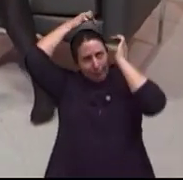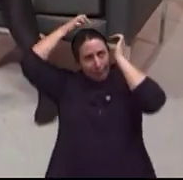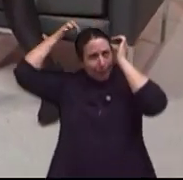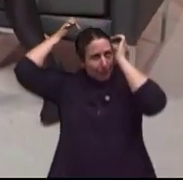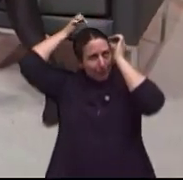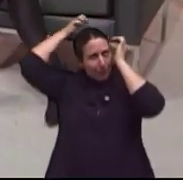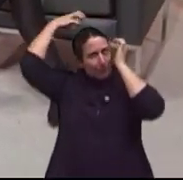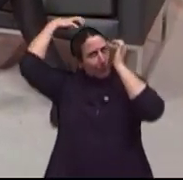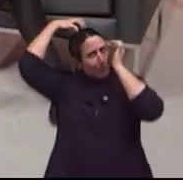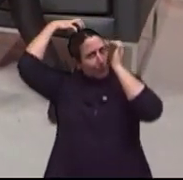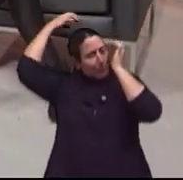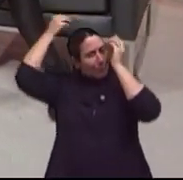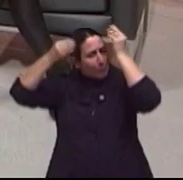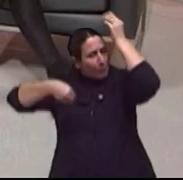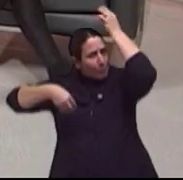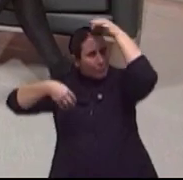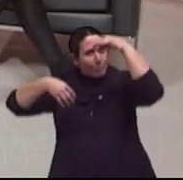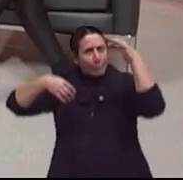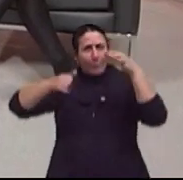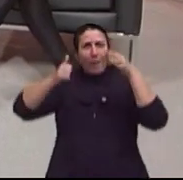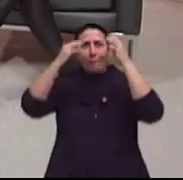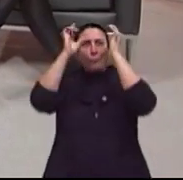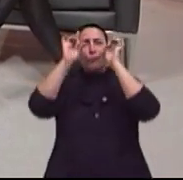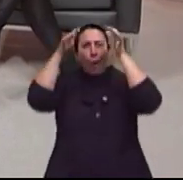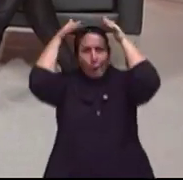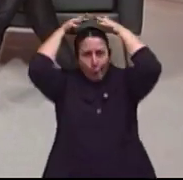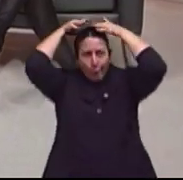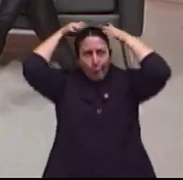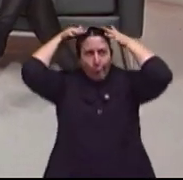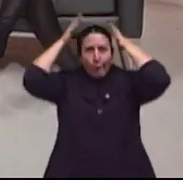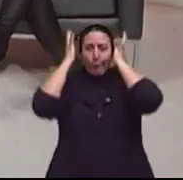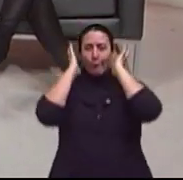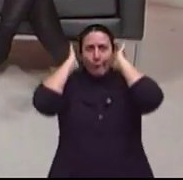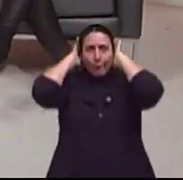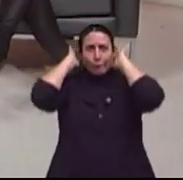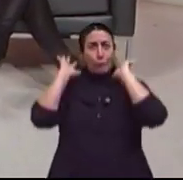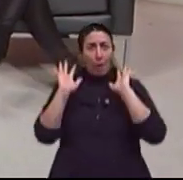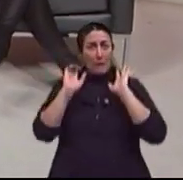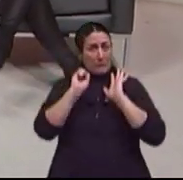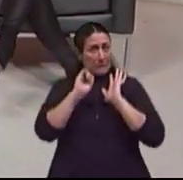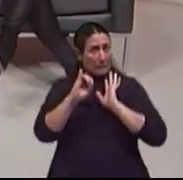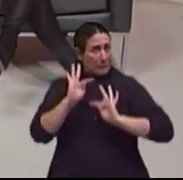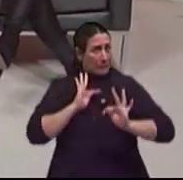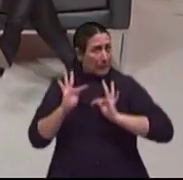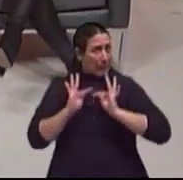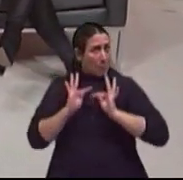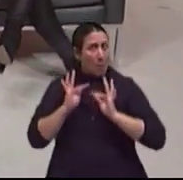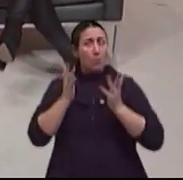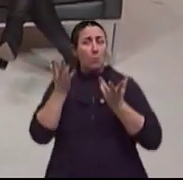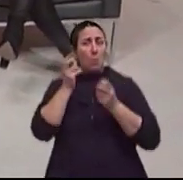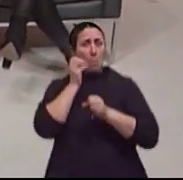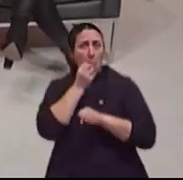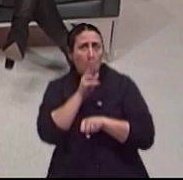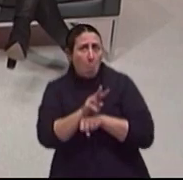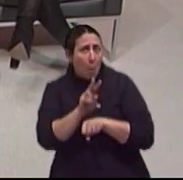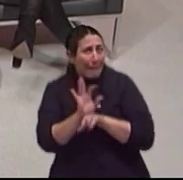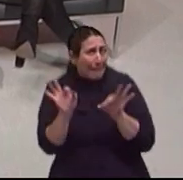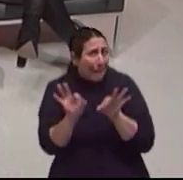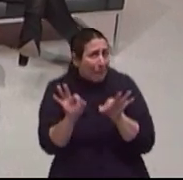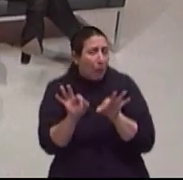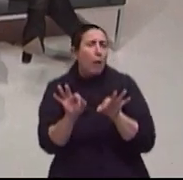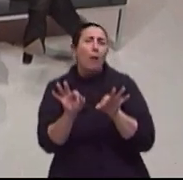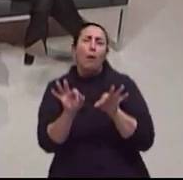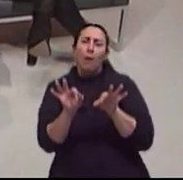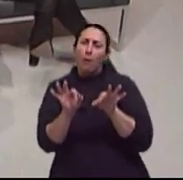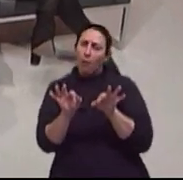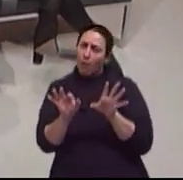há um tratamento se não há uma investigação e um tratamento com correto vai se instalar calvice generalizado